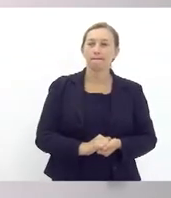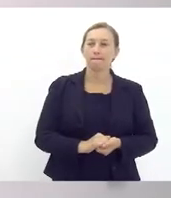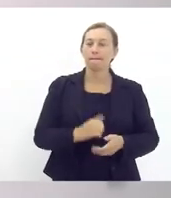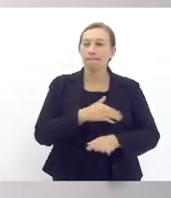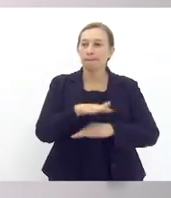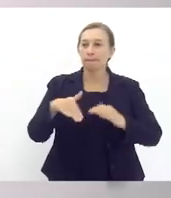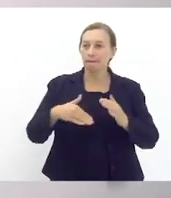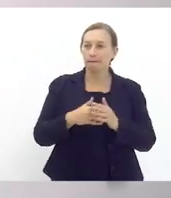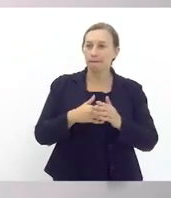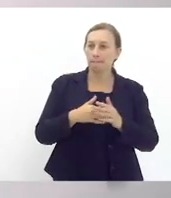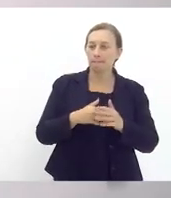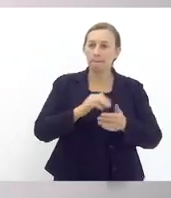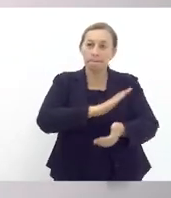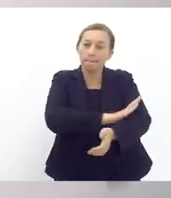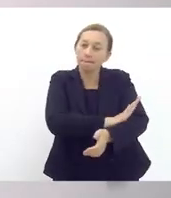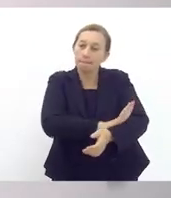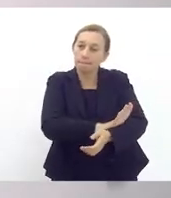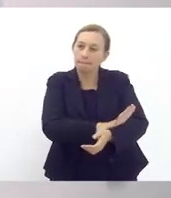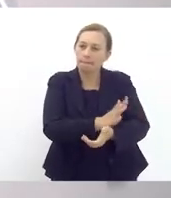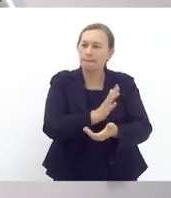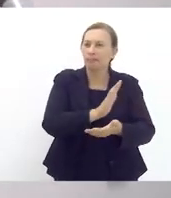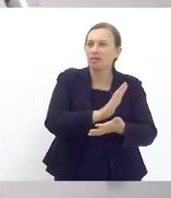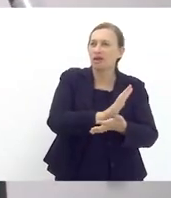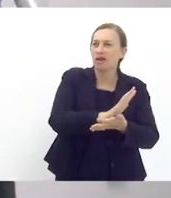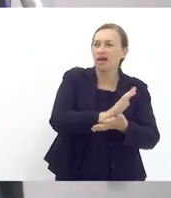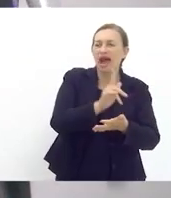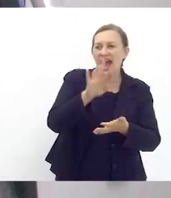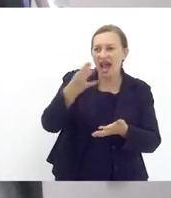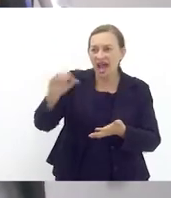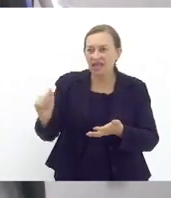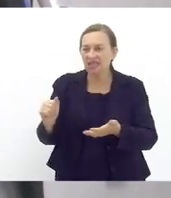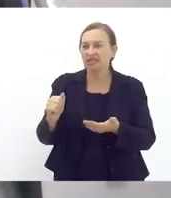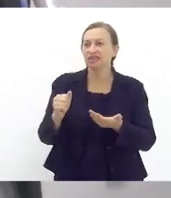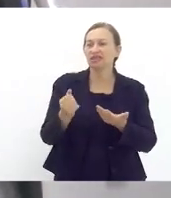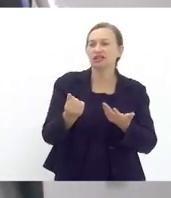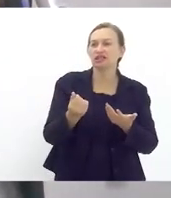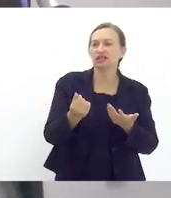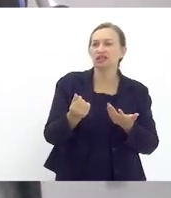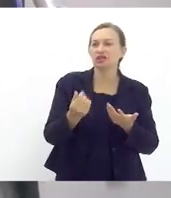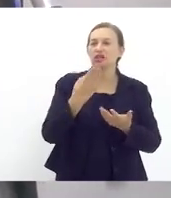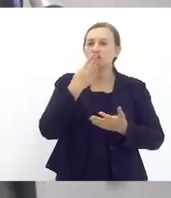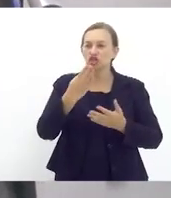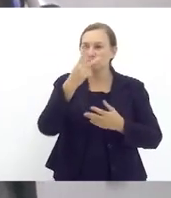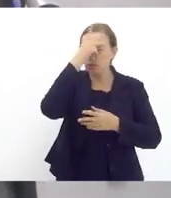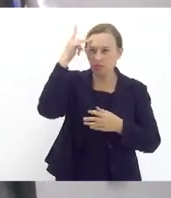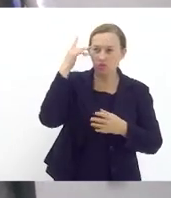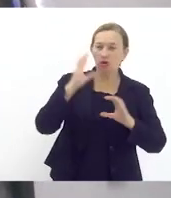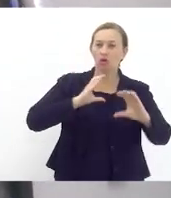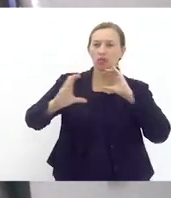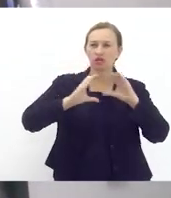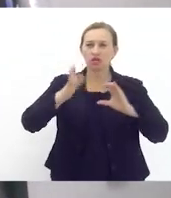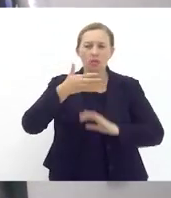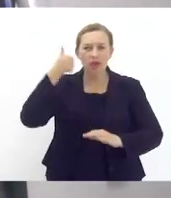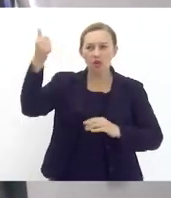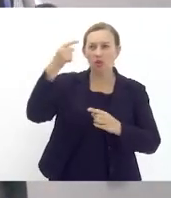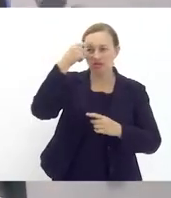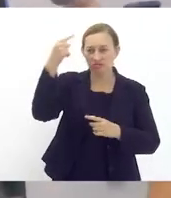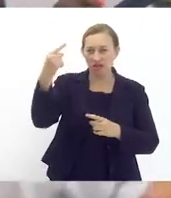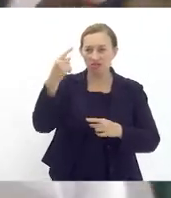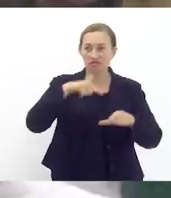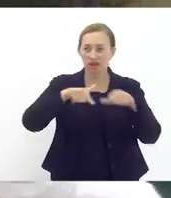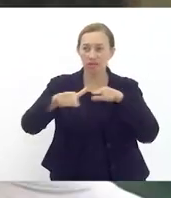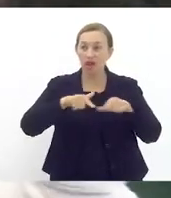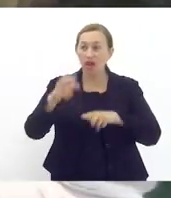raças tribos religiões e tipo de pessoas uma Fundação para comunicação de suas melhores ideias de trabalhos